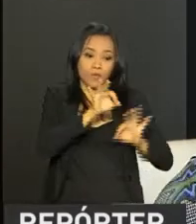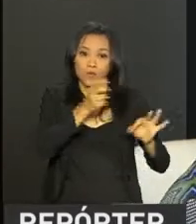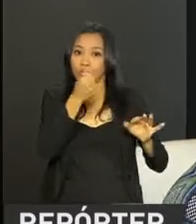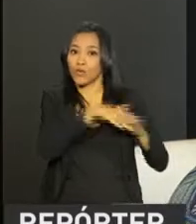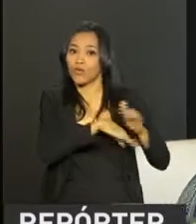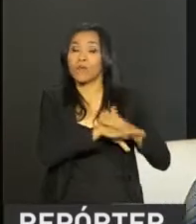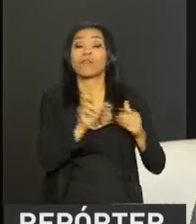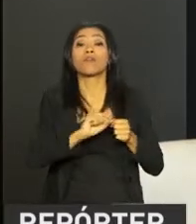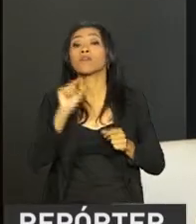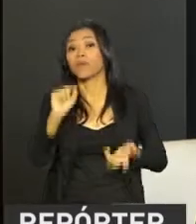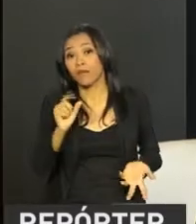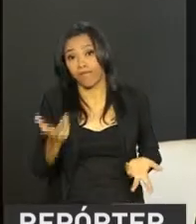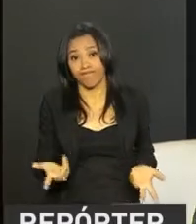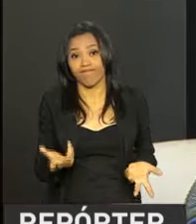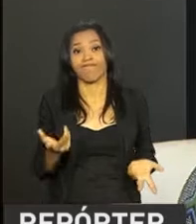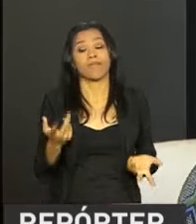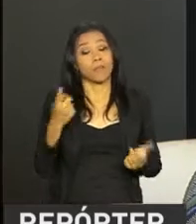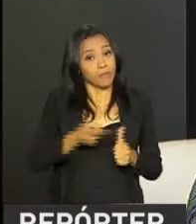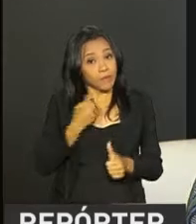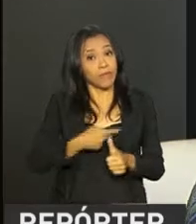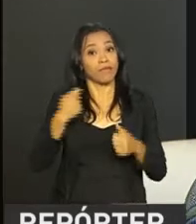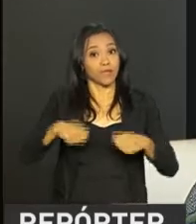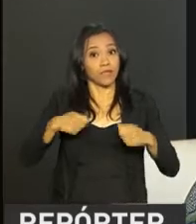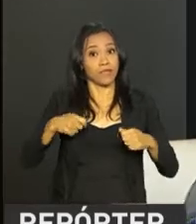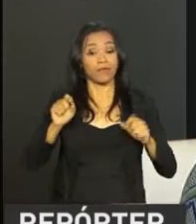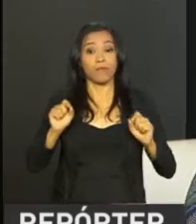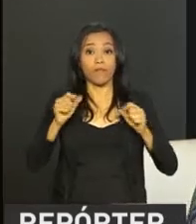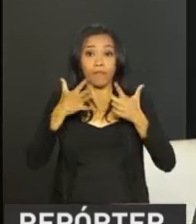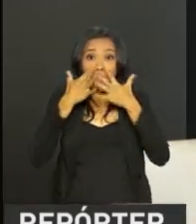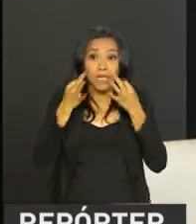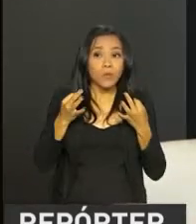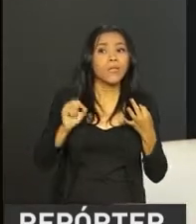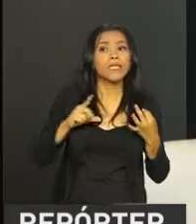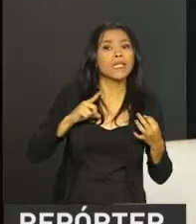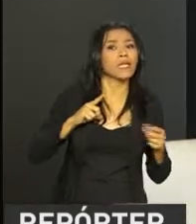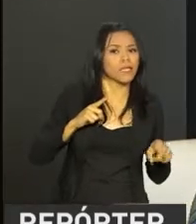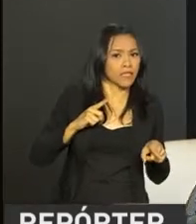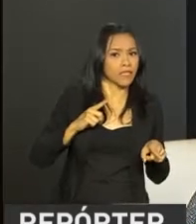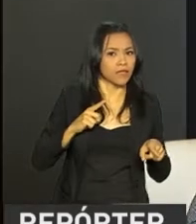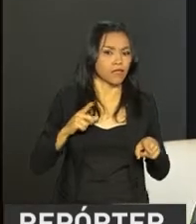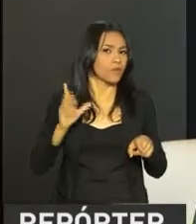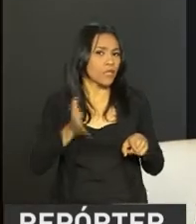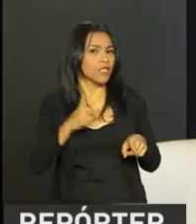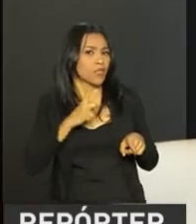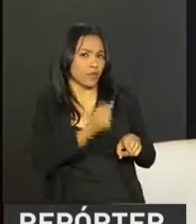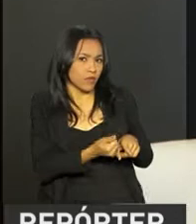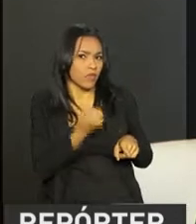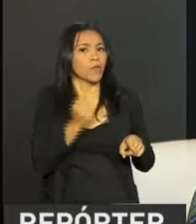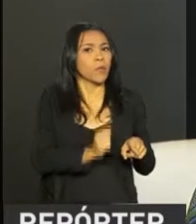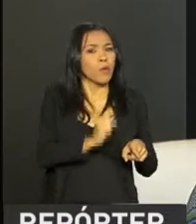fazer, então? É necessário que, nesse primeiro aspecto, observe o que as pessoas já têm. O que eu já tenho,